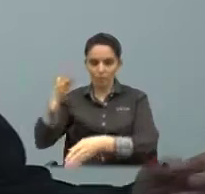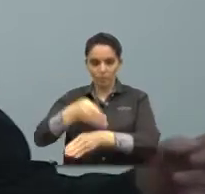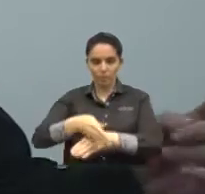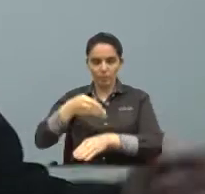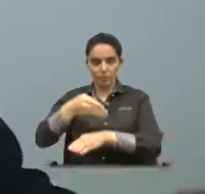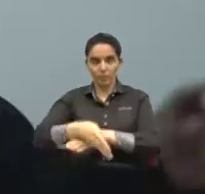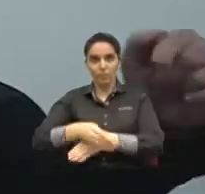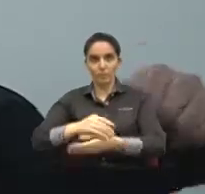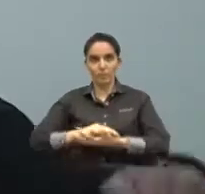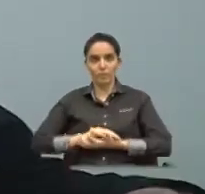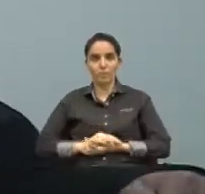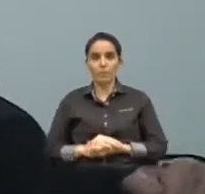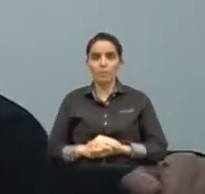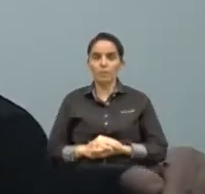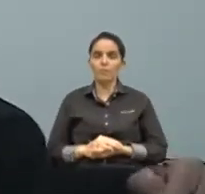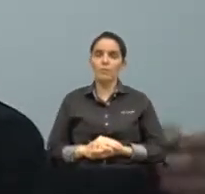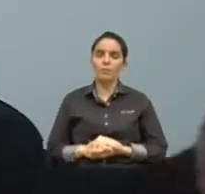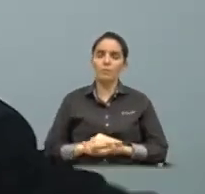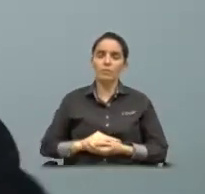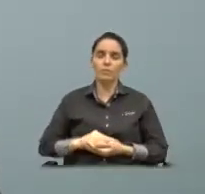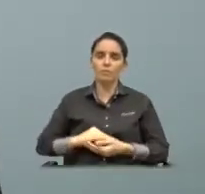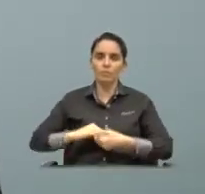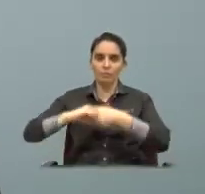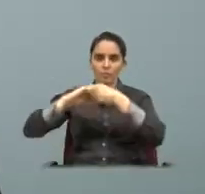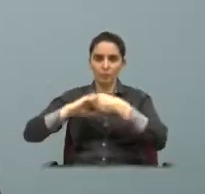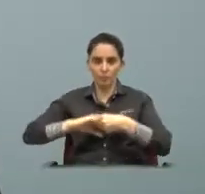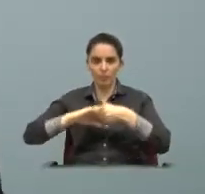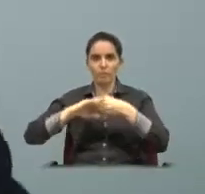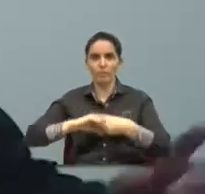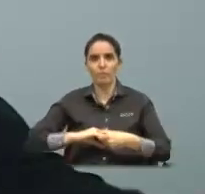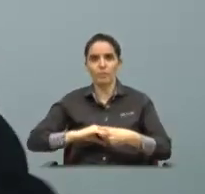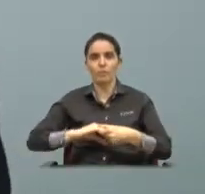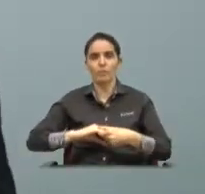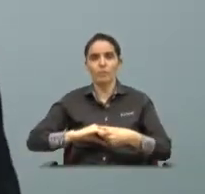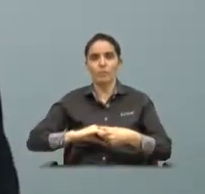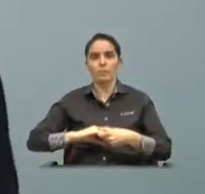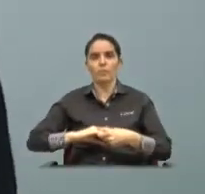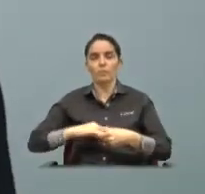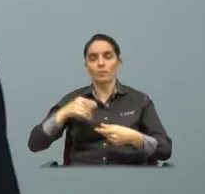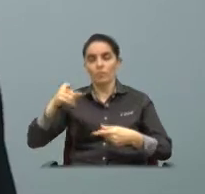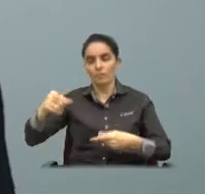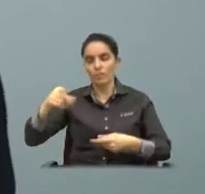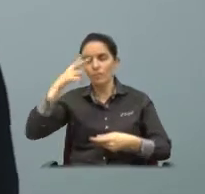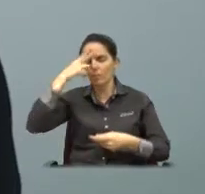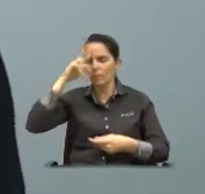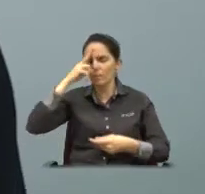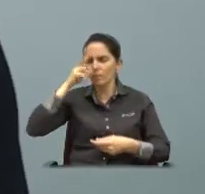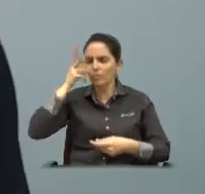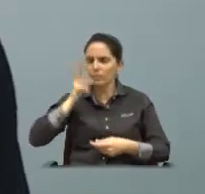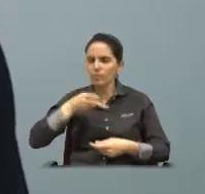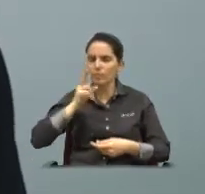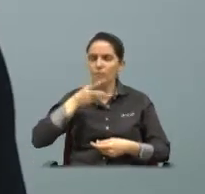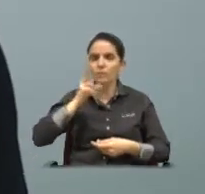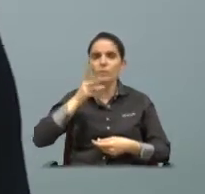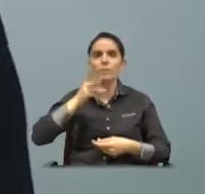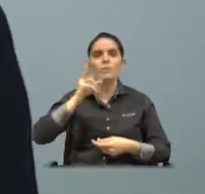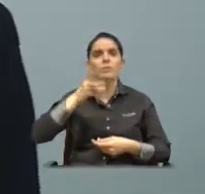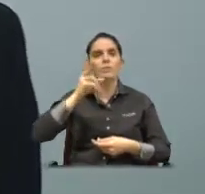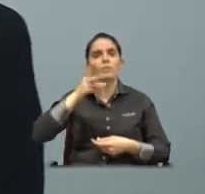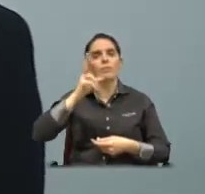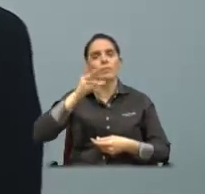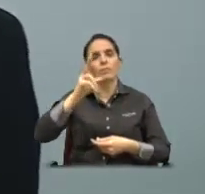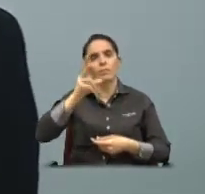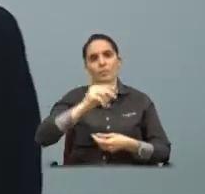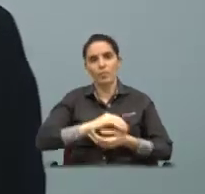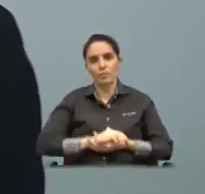Parabéns, não gostaríamos de dar desse jeito, mas infelizmente vai ser uma lembrança e vai ficar perpetuado. Como